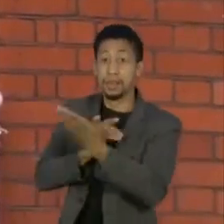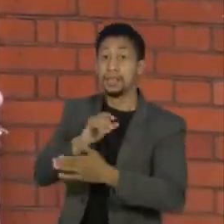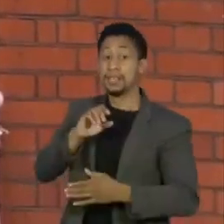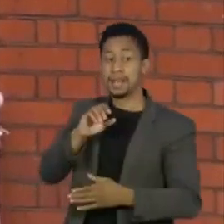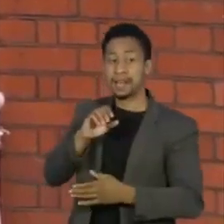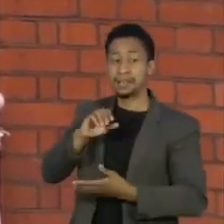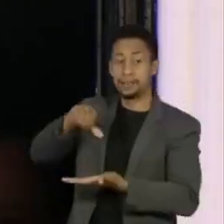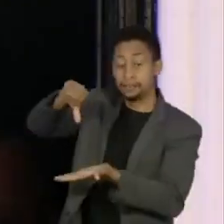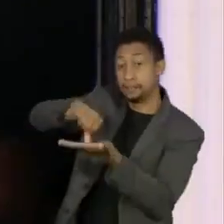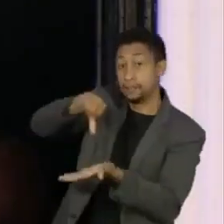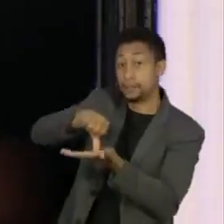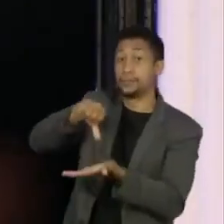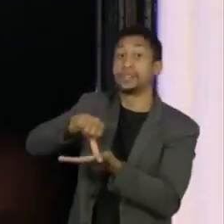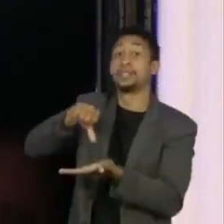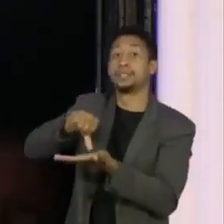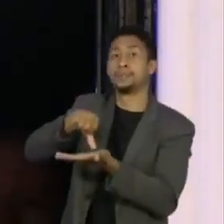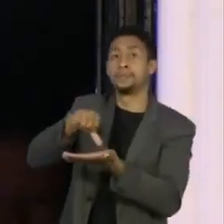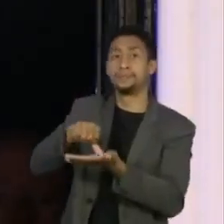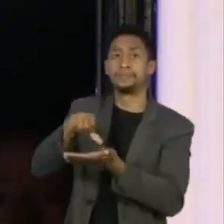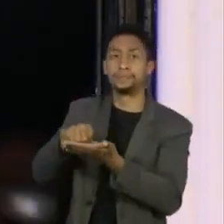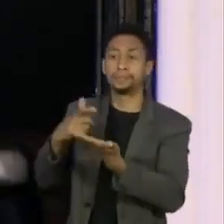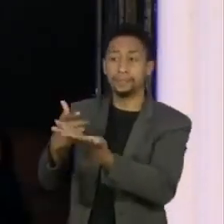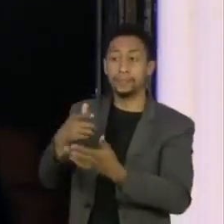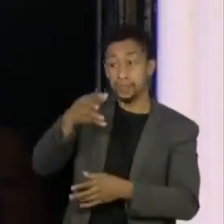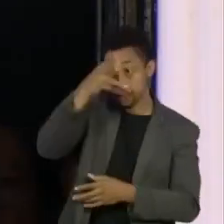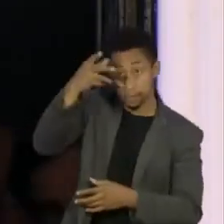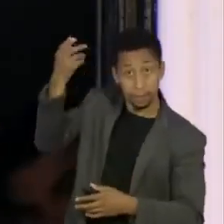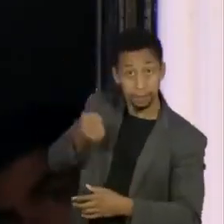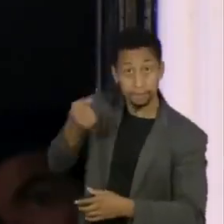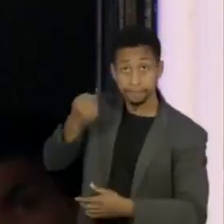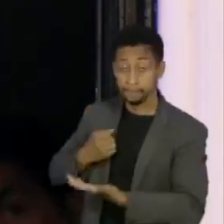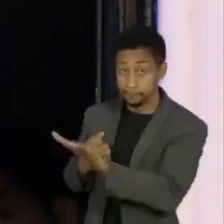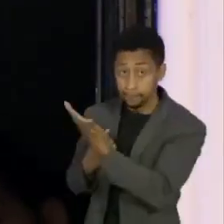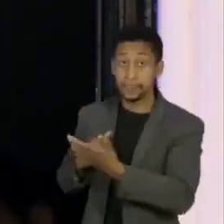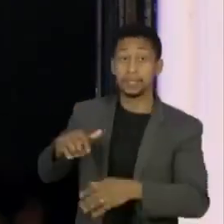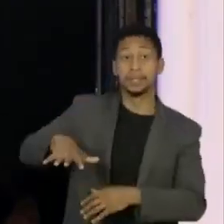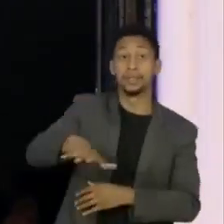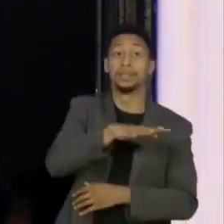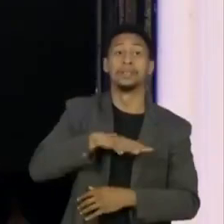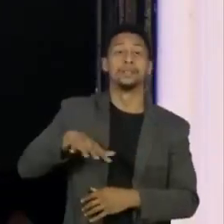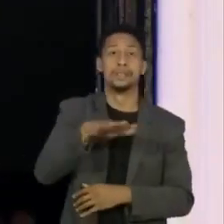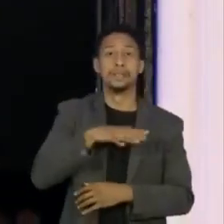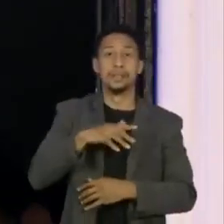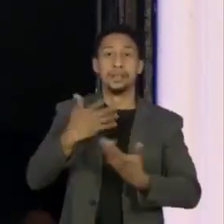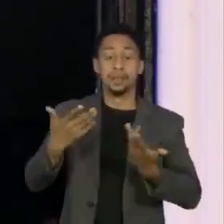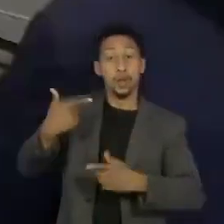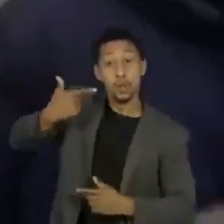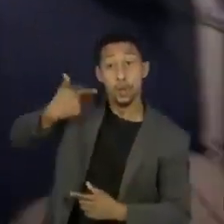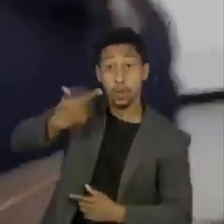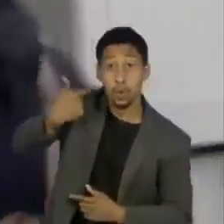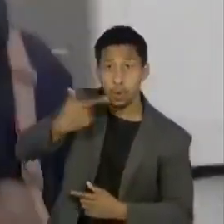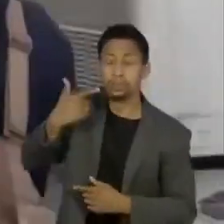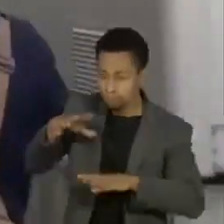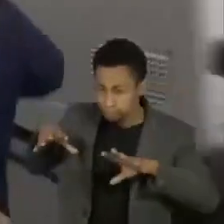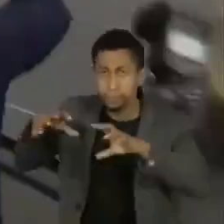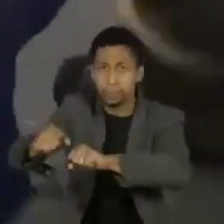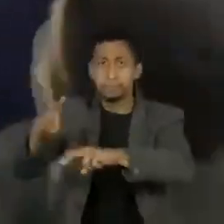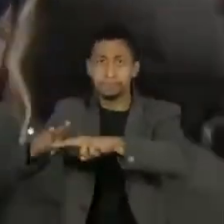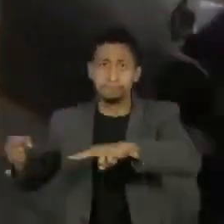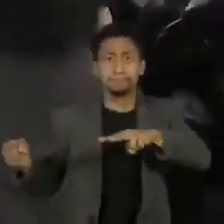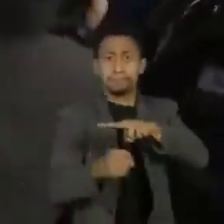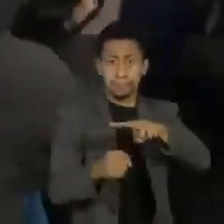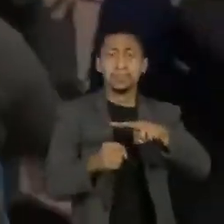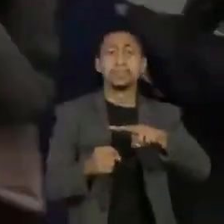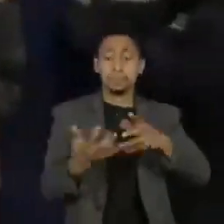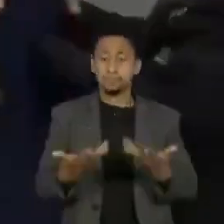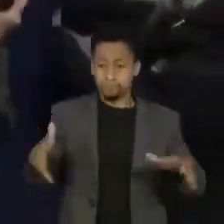Afeganistão. Assange ficou refugiado por 7 anos na Embaixada do Equador, em Londres, até ser preso pela polícia